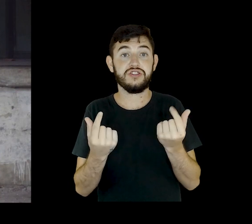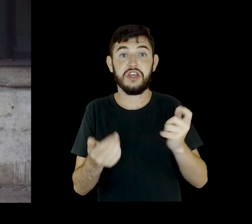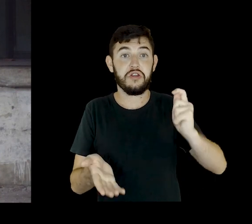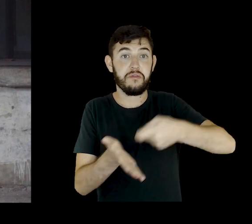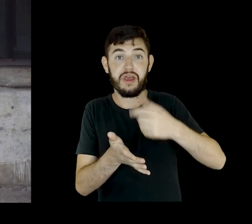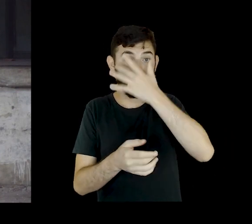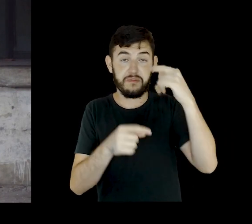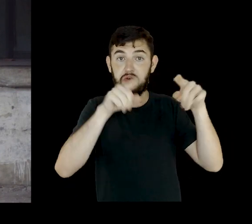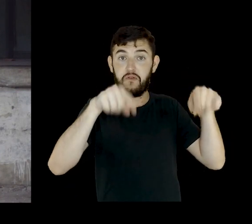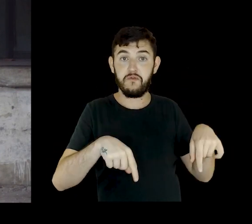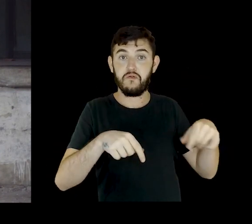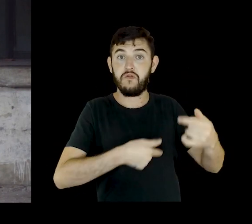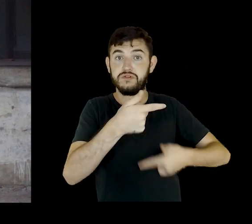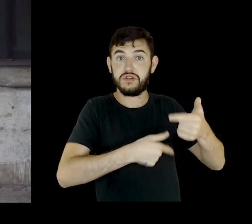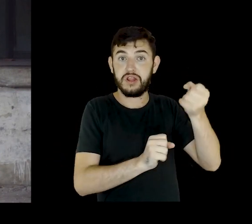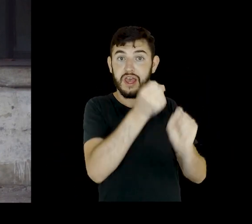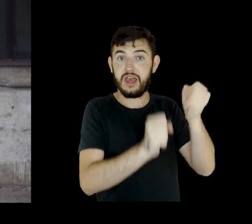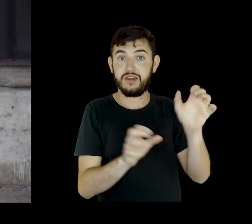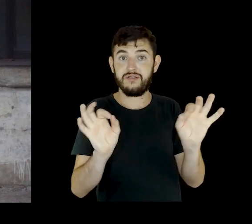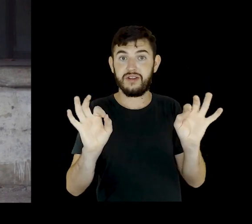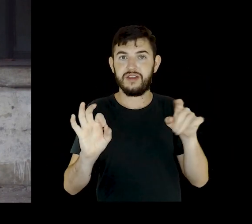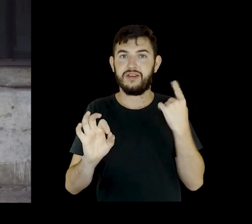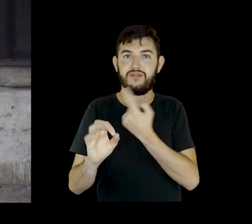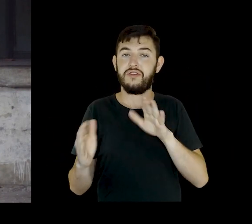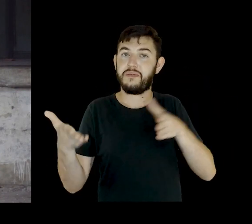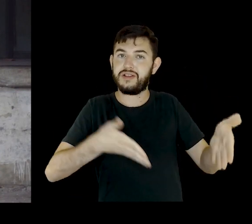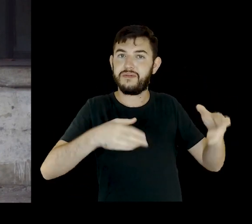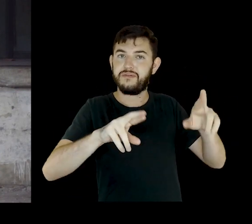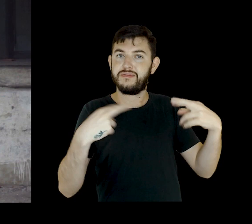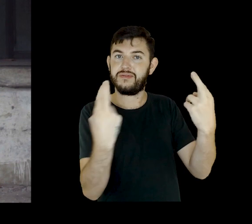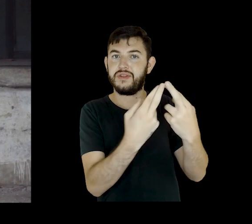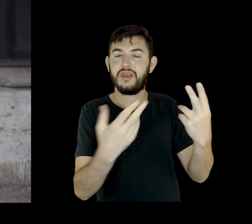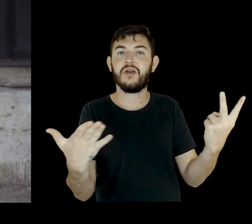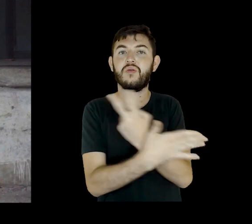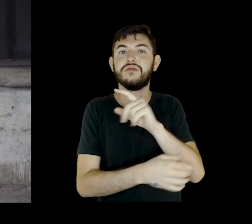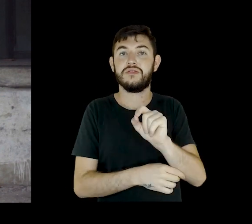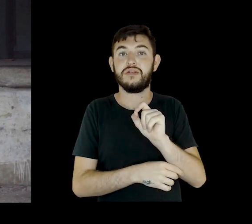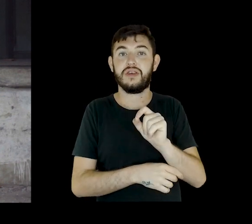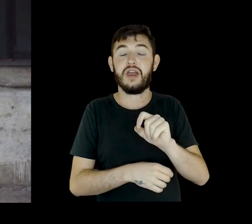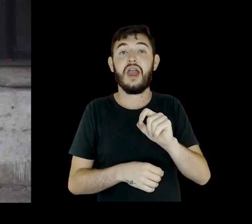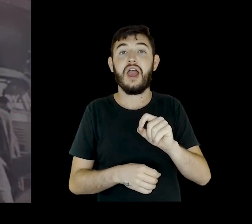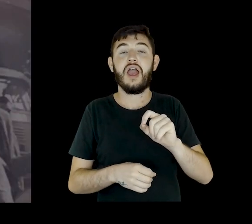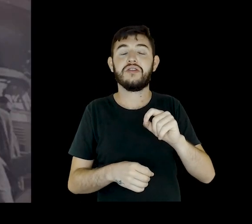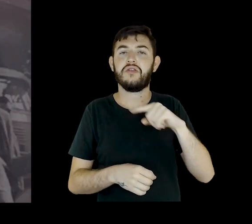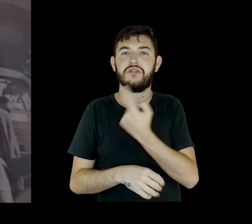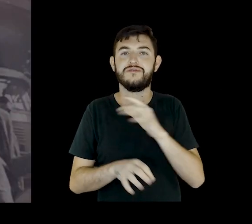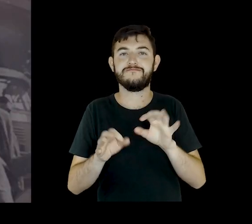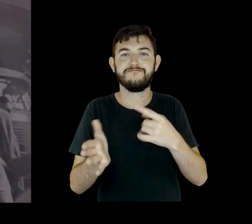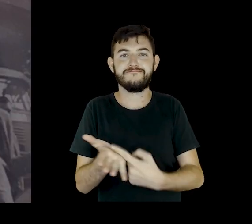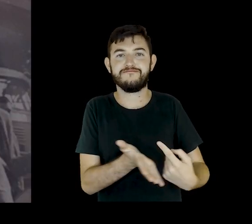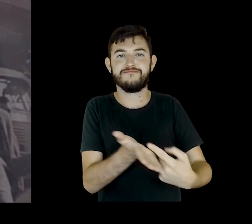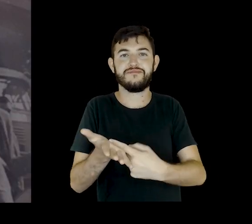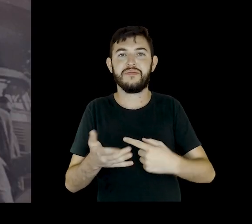os funcionários, Isso. A gente não participava da assembleia, ia na cidade fazer as passeatas,